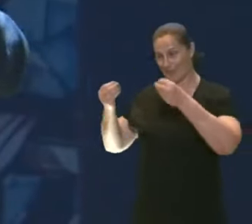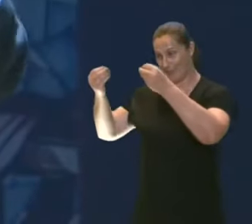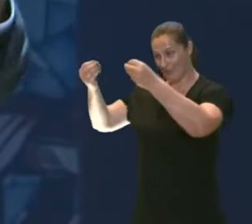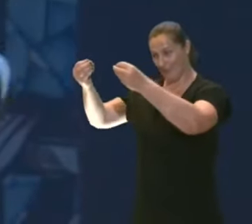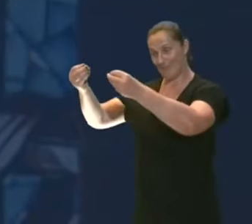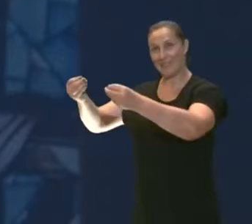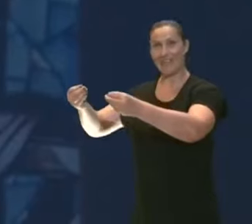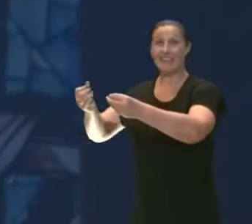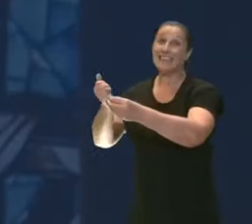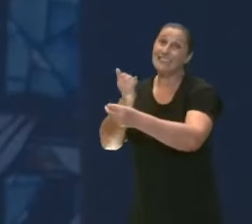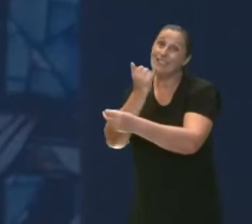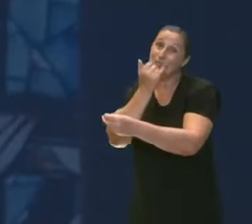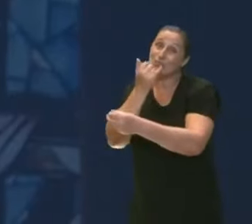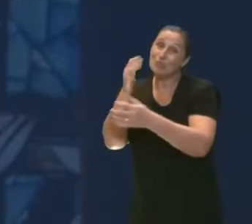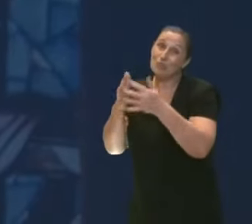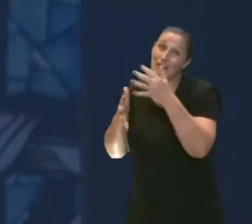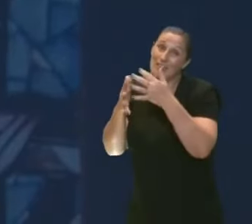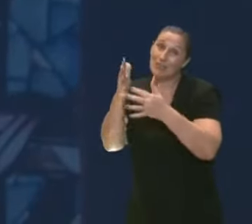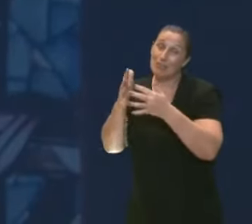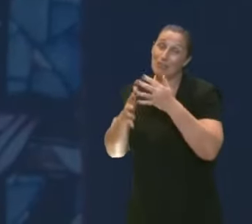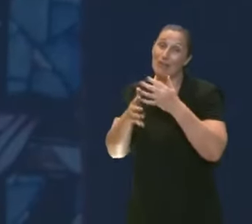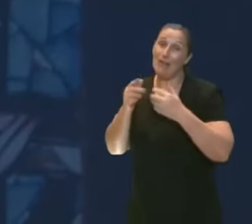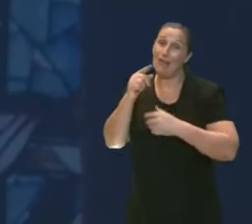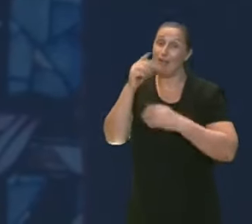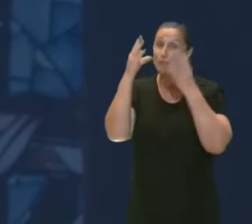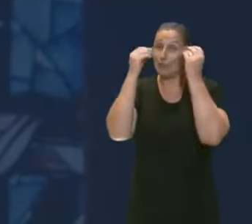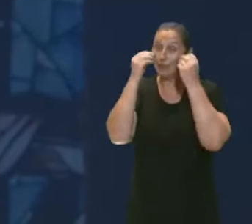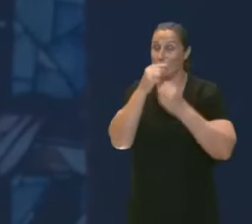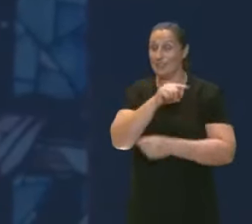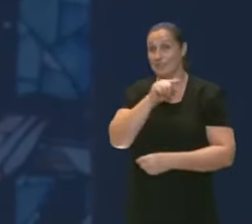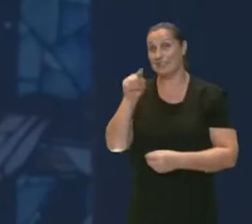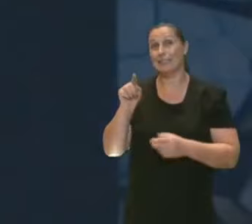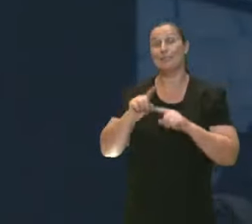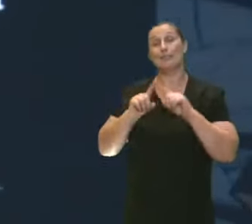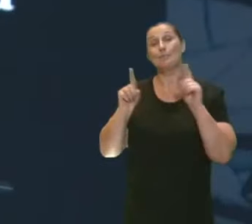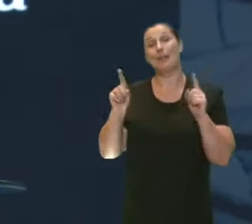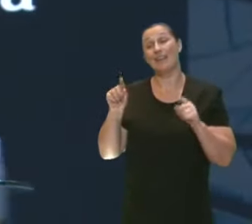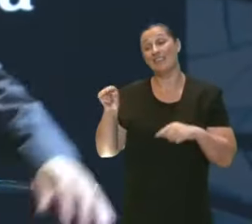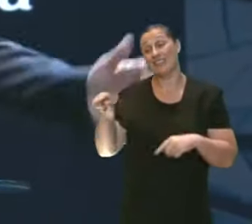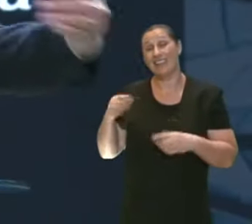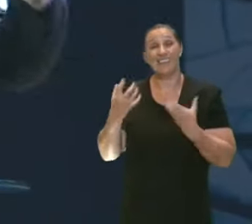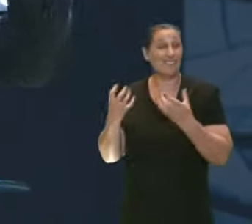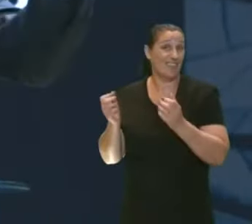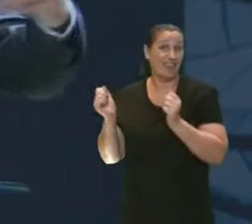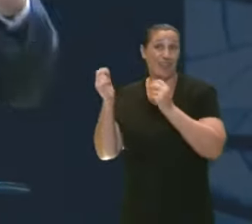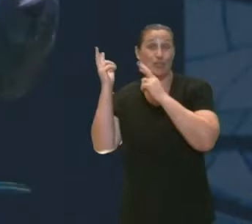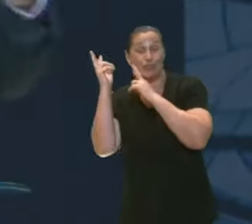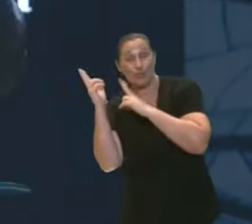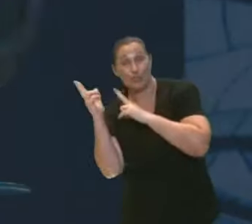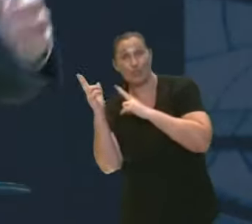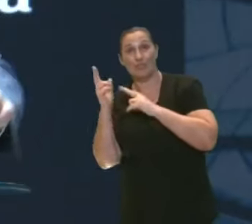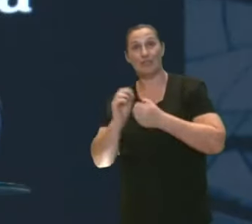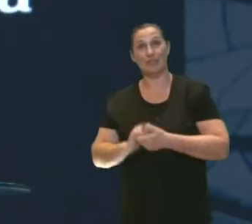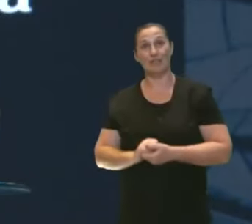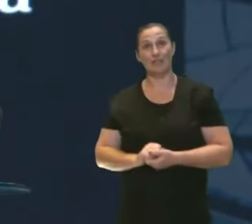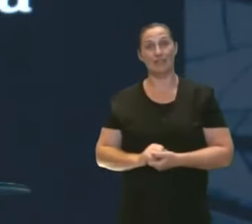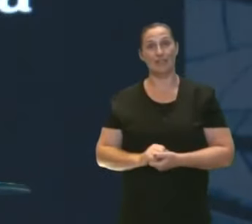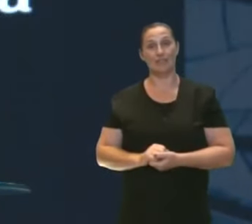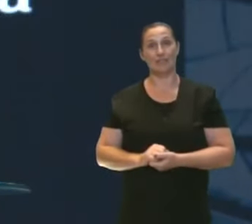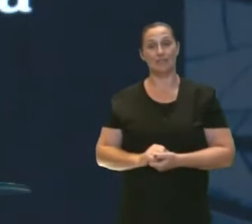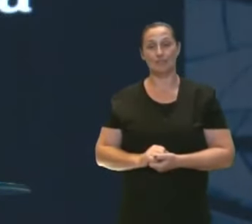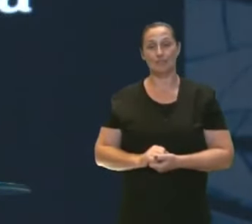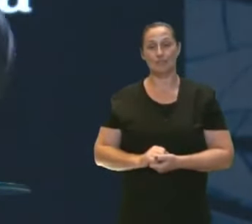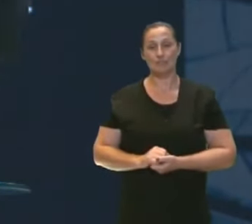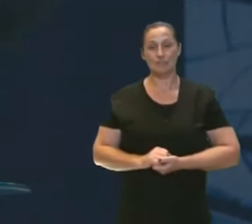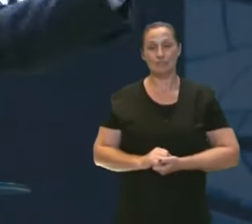diz assim: puxa, desculpa atrapalhar a noite romântica de vocês, né? E ela está ali morando temporariamente